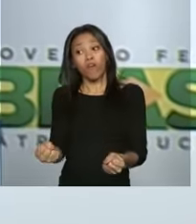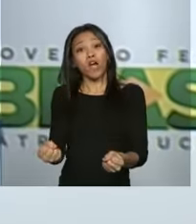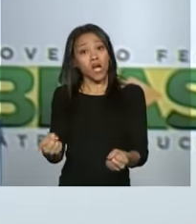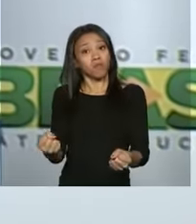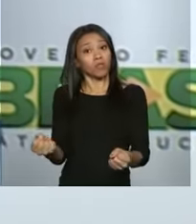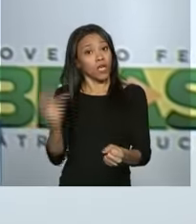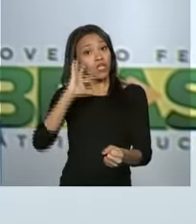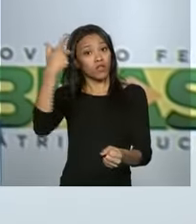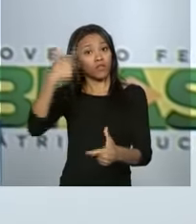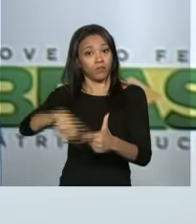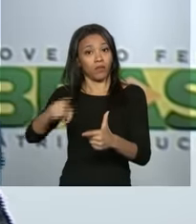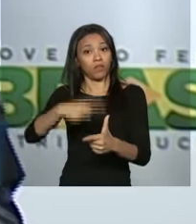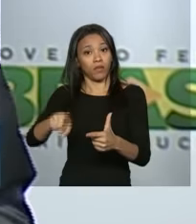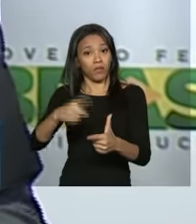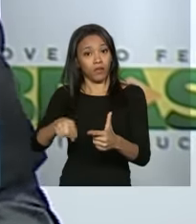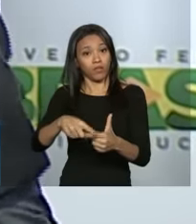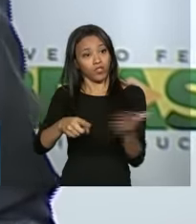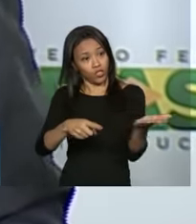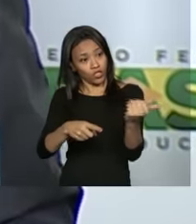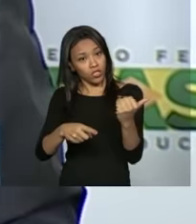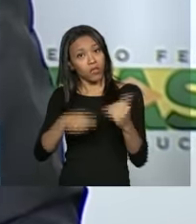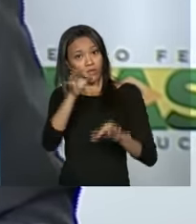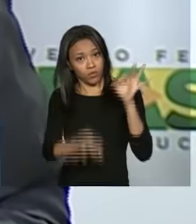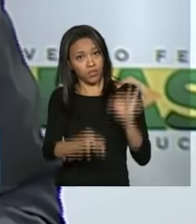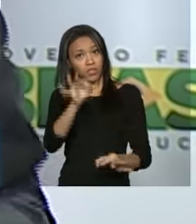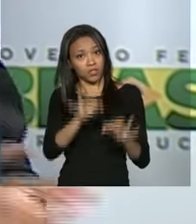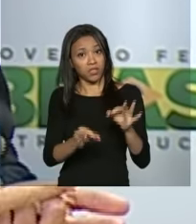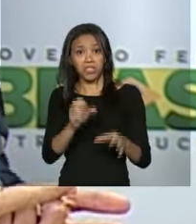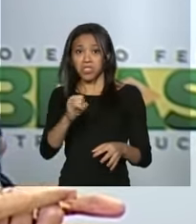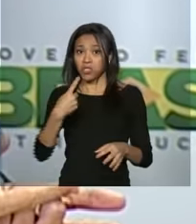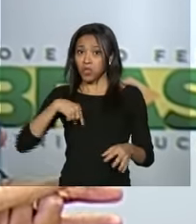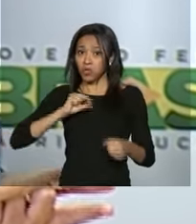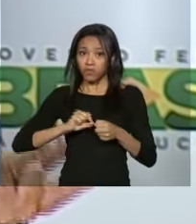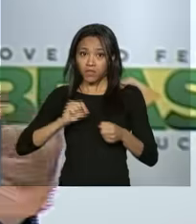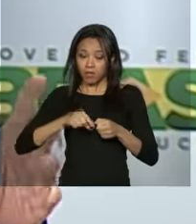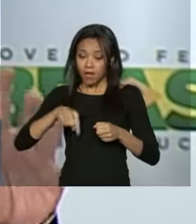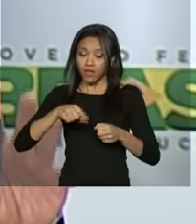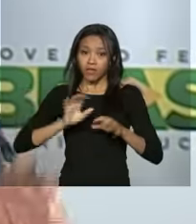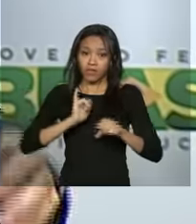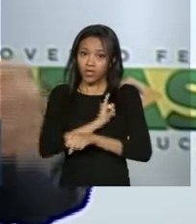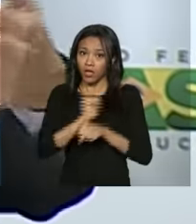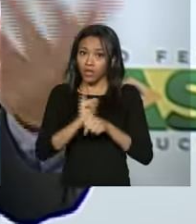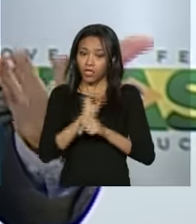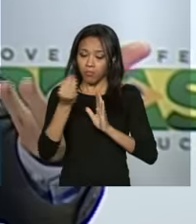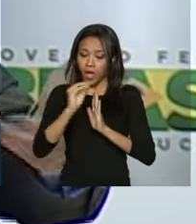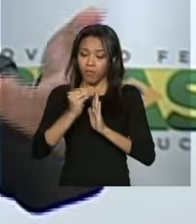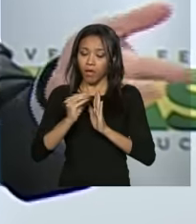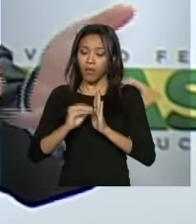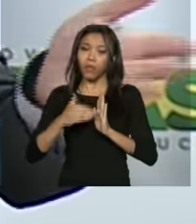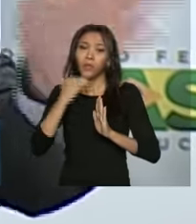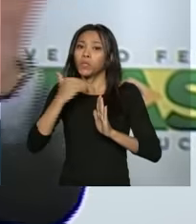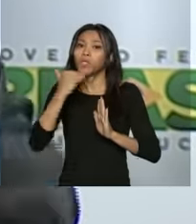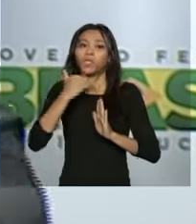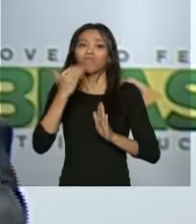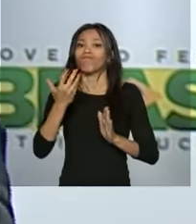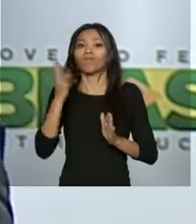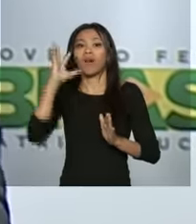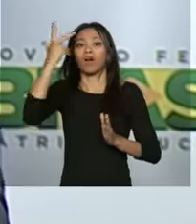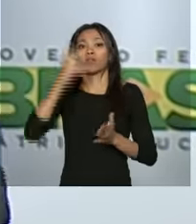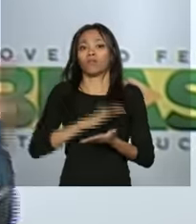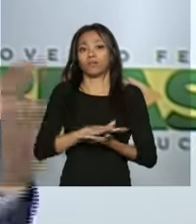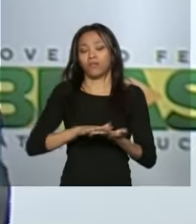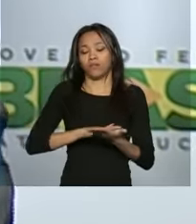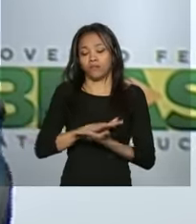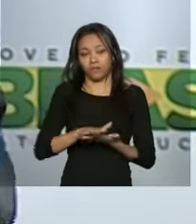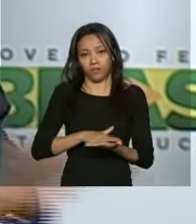poder judiciário se nós não tomássemos essas medidas elas não surtiria efeito pode lá montar a câmara técnica em cada Tribunal de